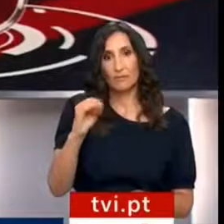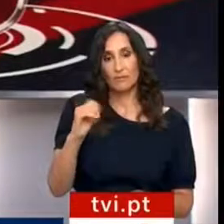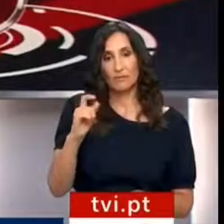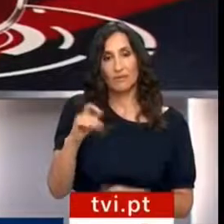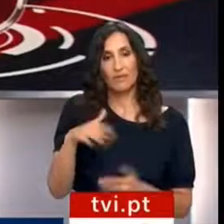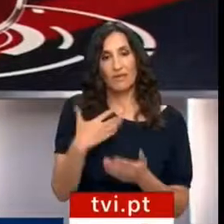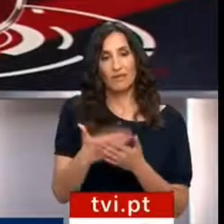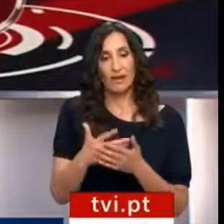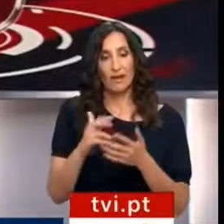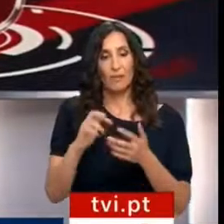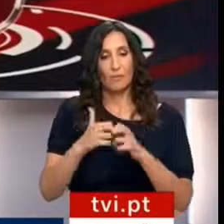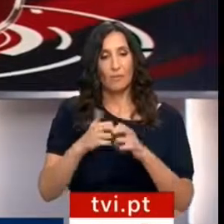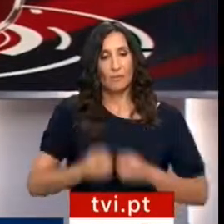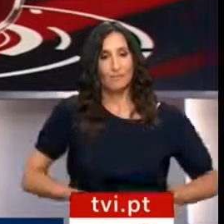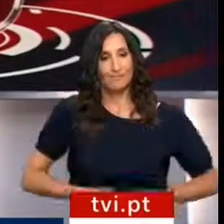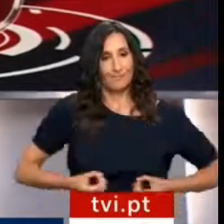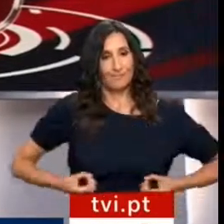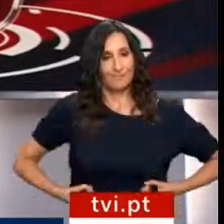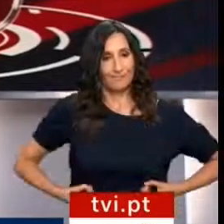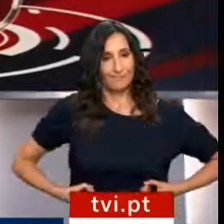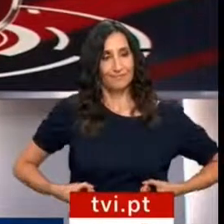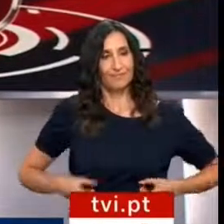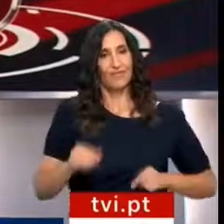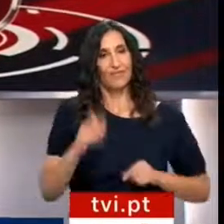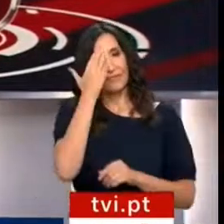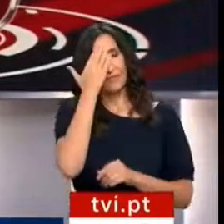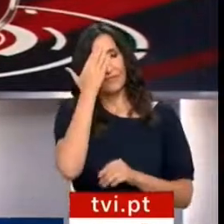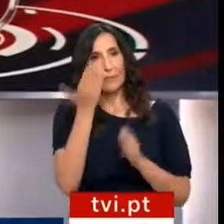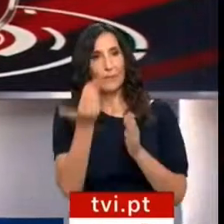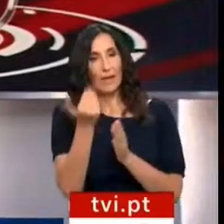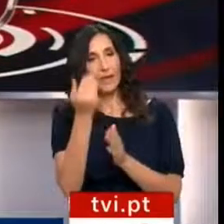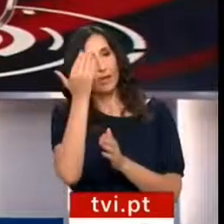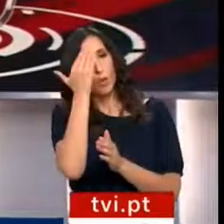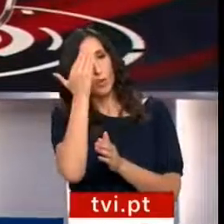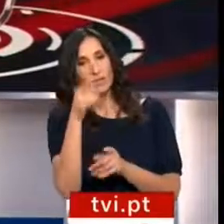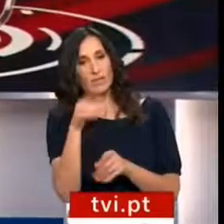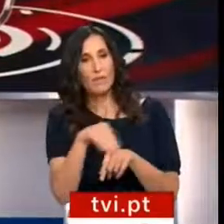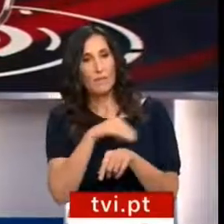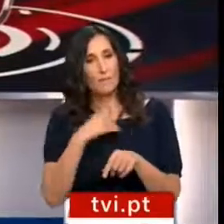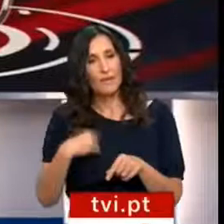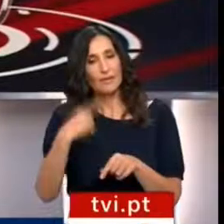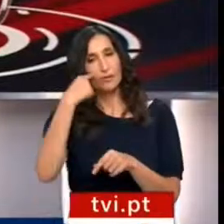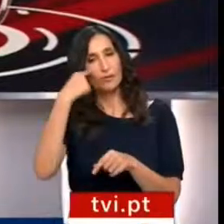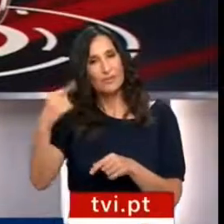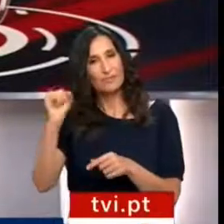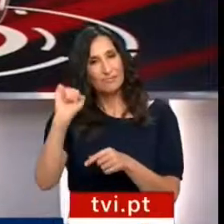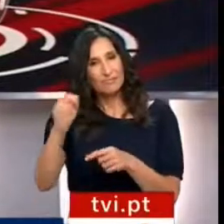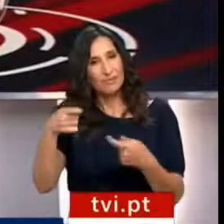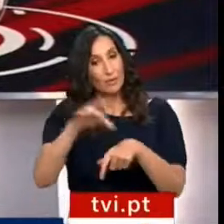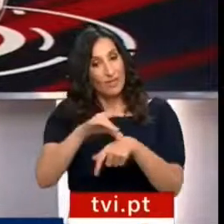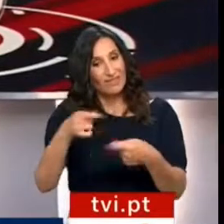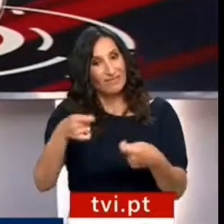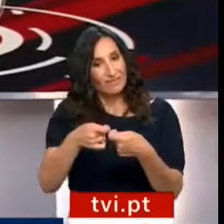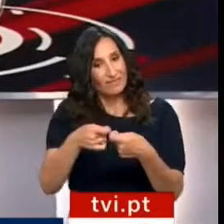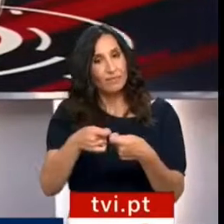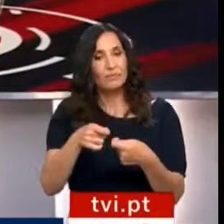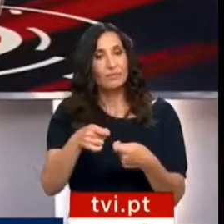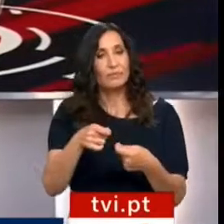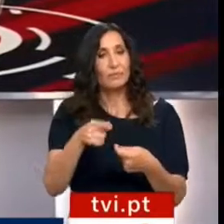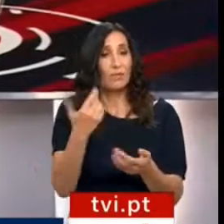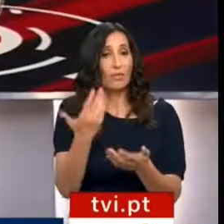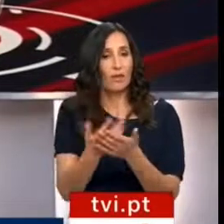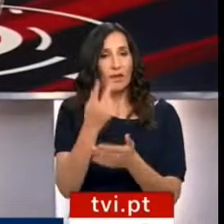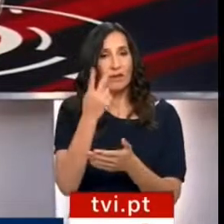uma resposta. Falta também consciencialização para a doença e médicos especialistas. O resultado é uma